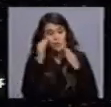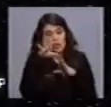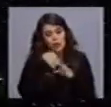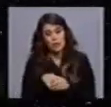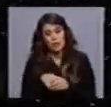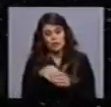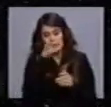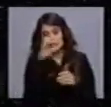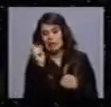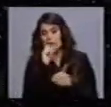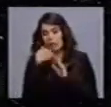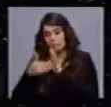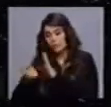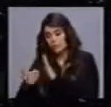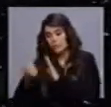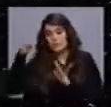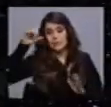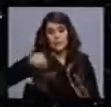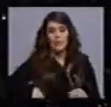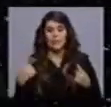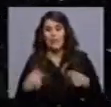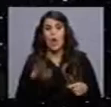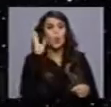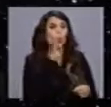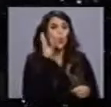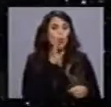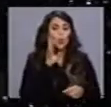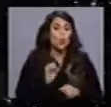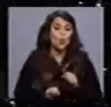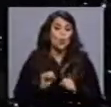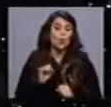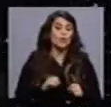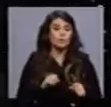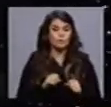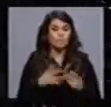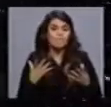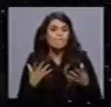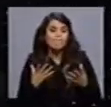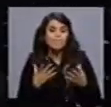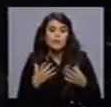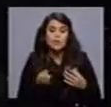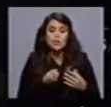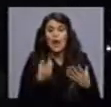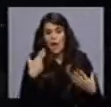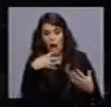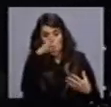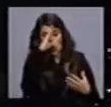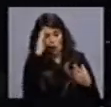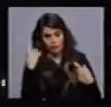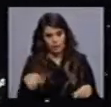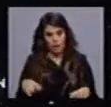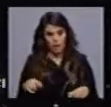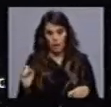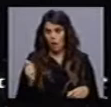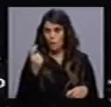extrair, ultrapassando precisamente a poeira que existe nesta pequena nuvem de Magalhães. E então temos desde já um primeiro